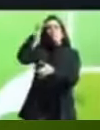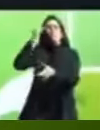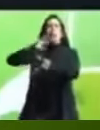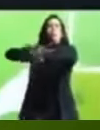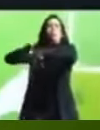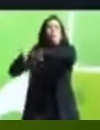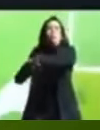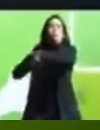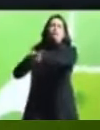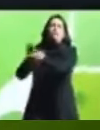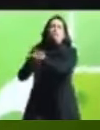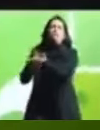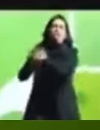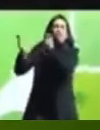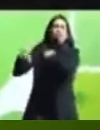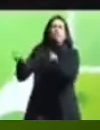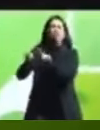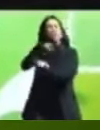incompetente.